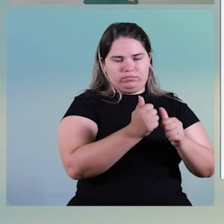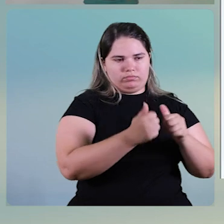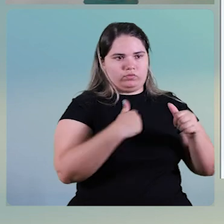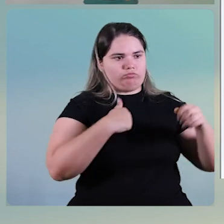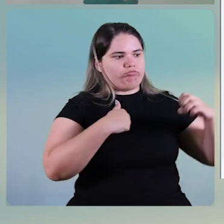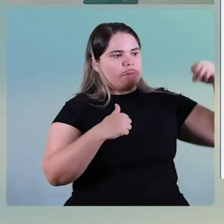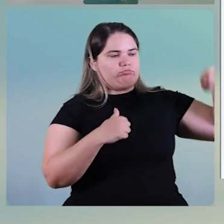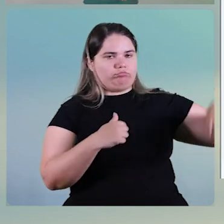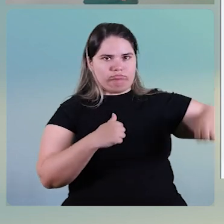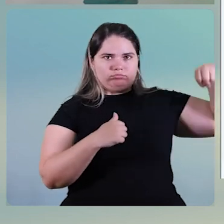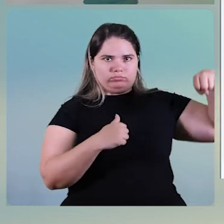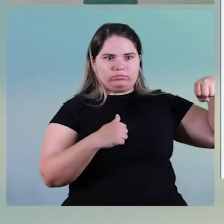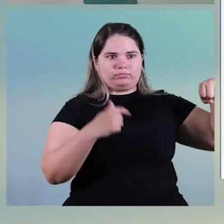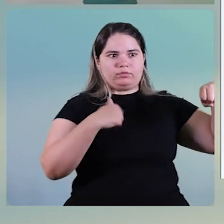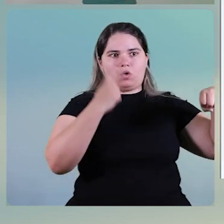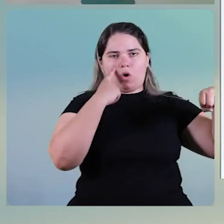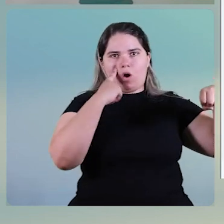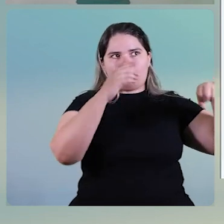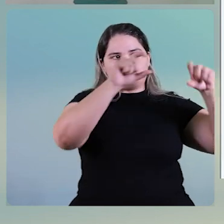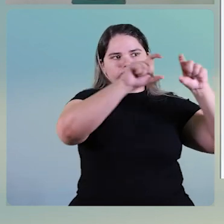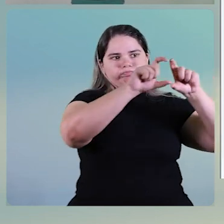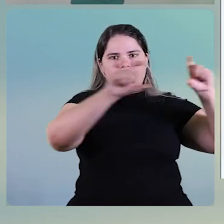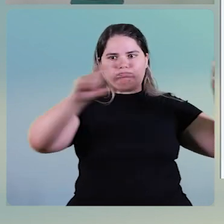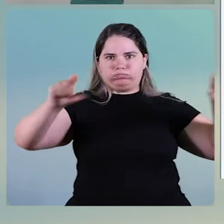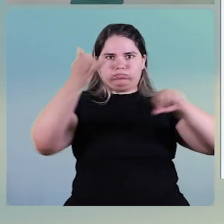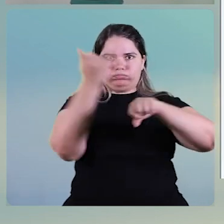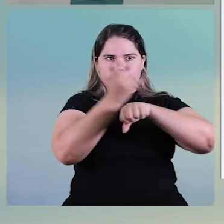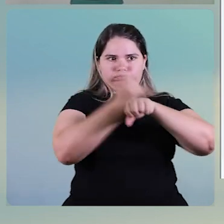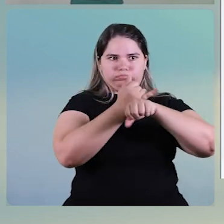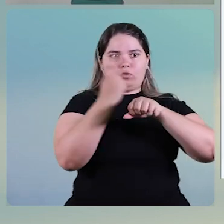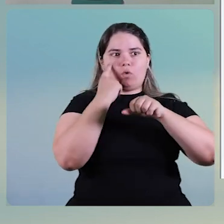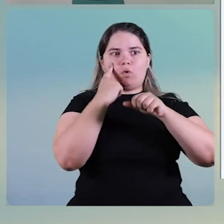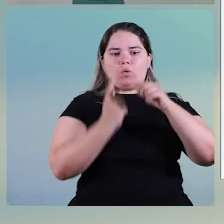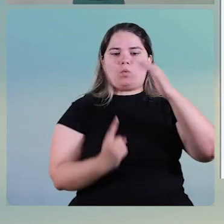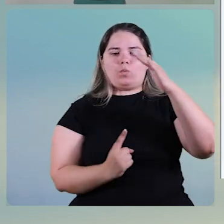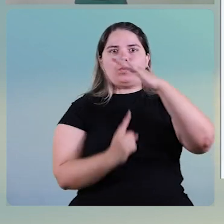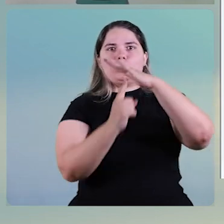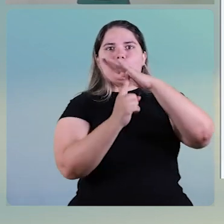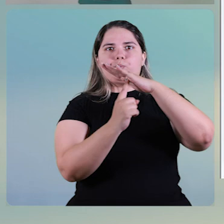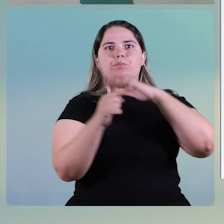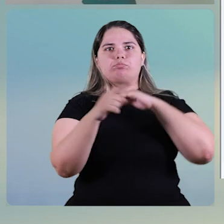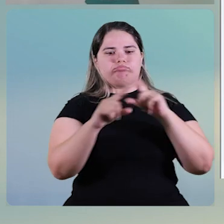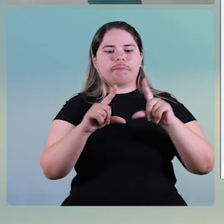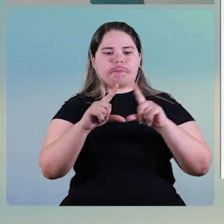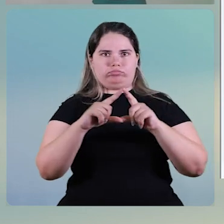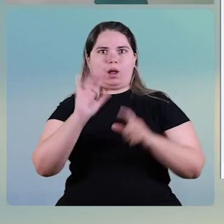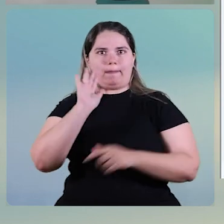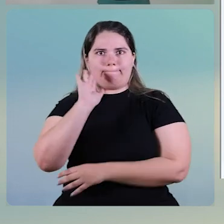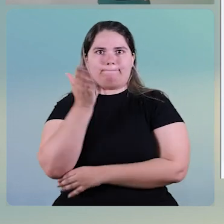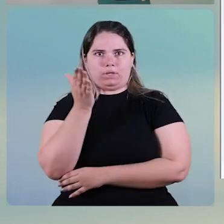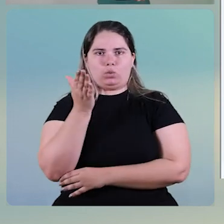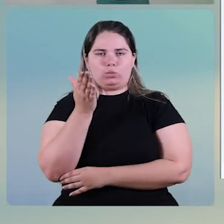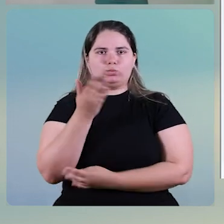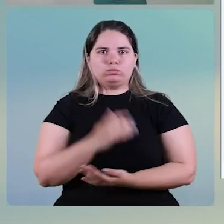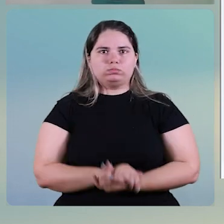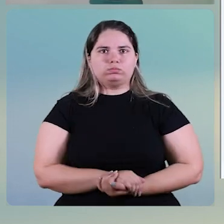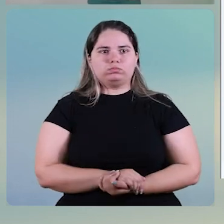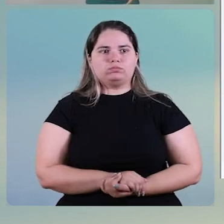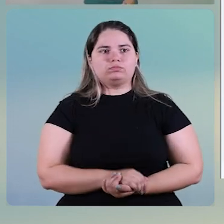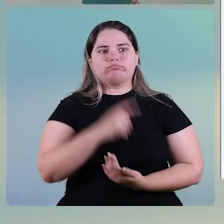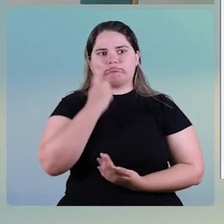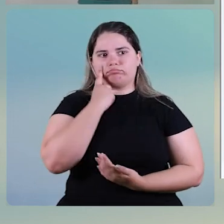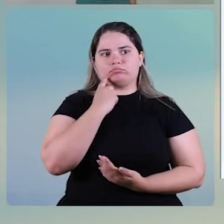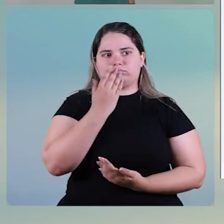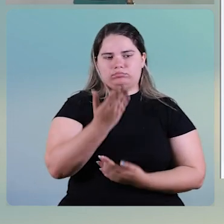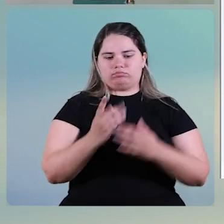é o arroz, e no meio da barra, porque a barra tem massa distribuída uniformemente, né, foi dito no texto, no meio da